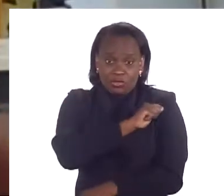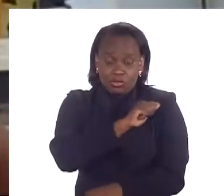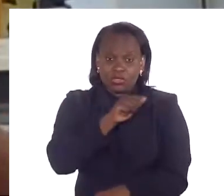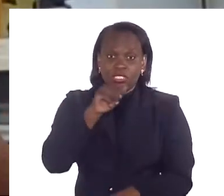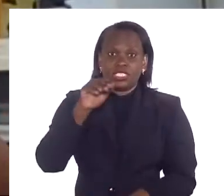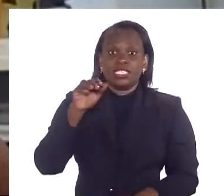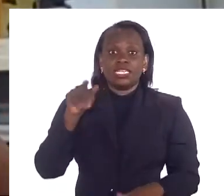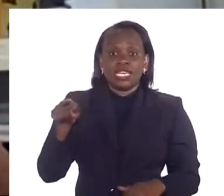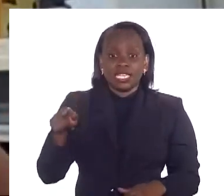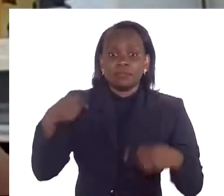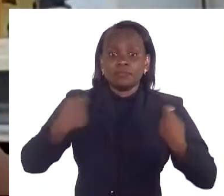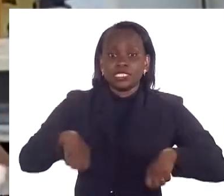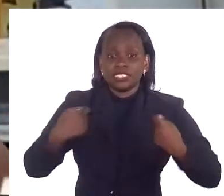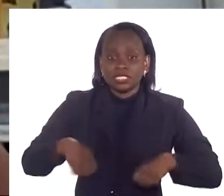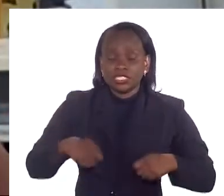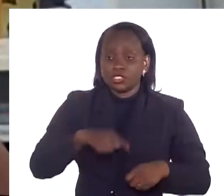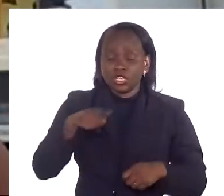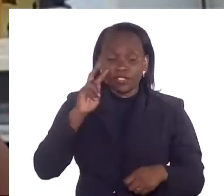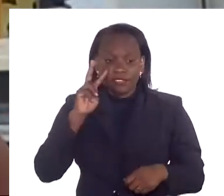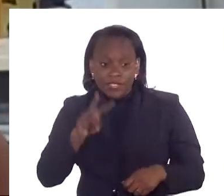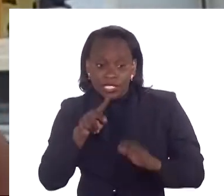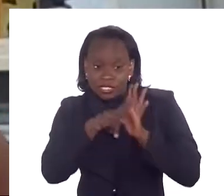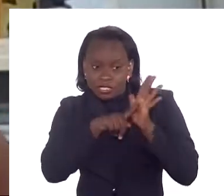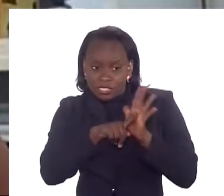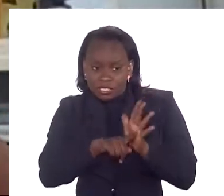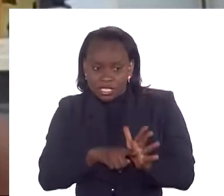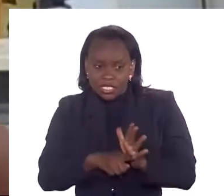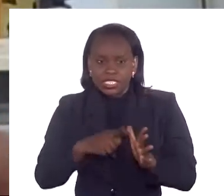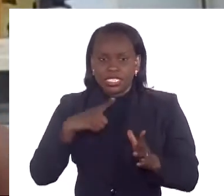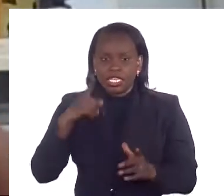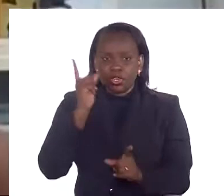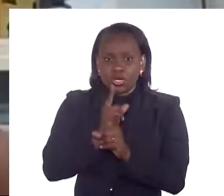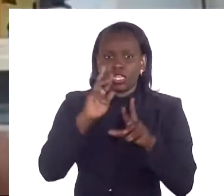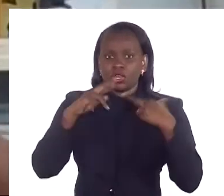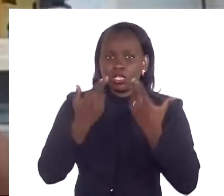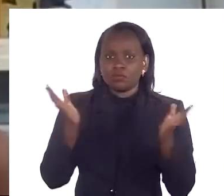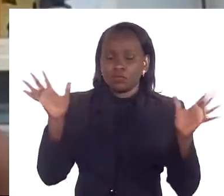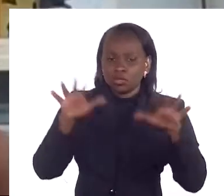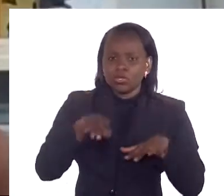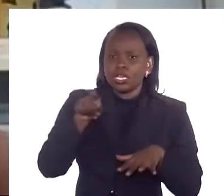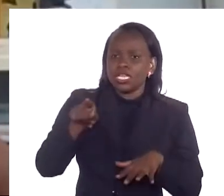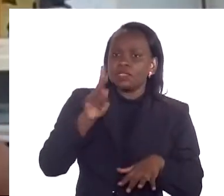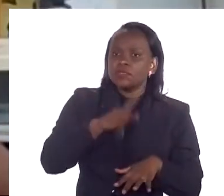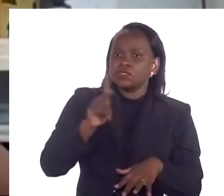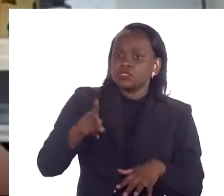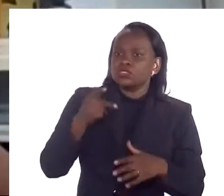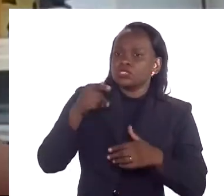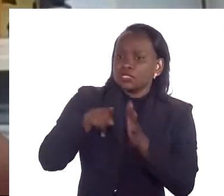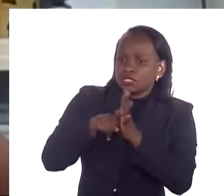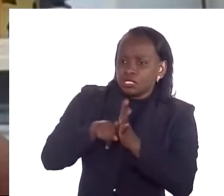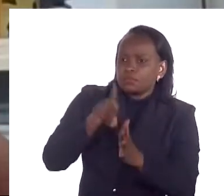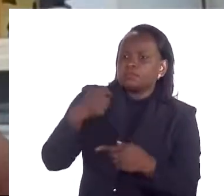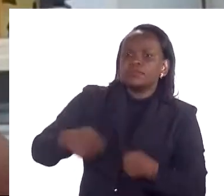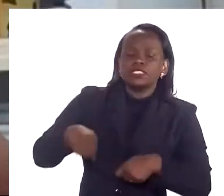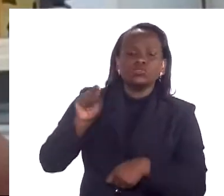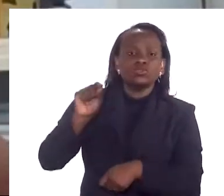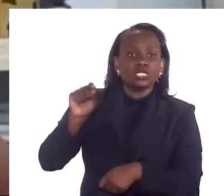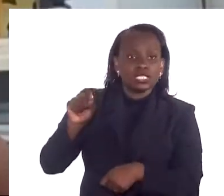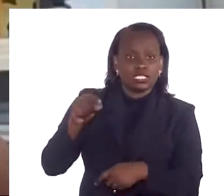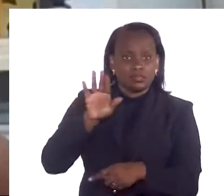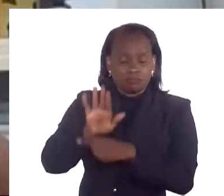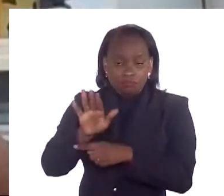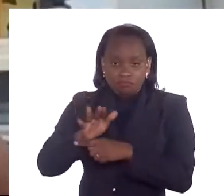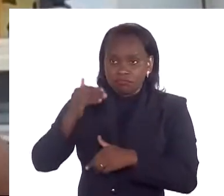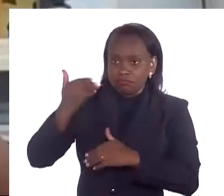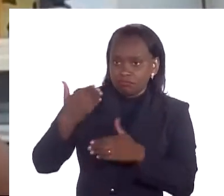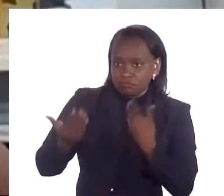deficiência intelectual é aquele que depende do nosso olhar, né? A gente tem, enquanto docente, a gente tem que olhar o que esse sujeito precisa para que ele possa avançar na escola.